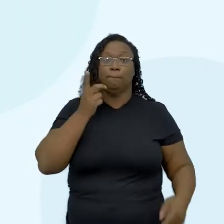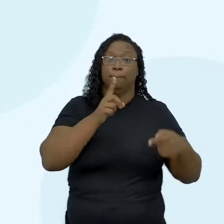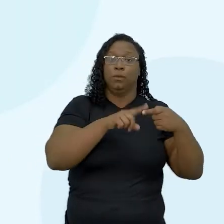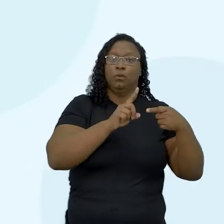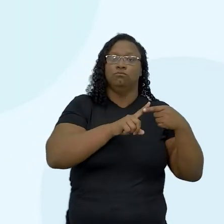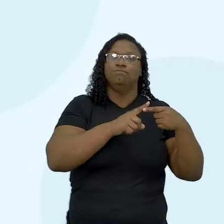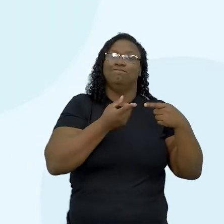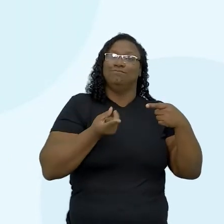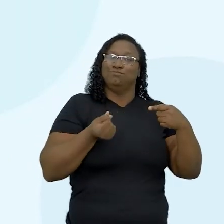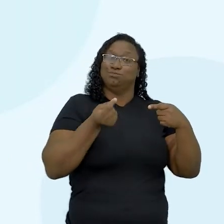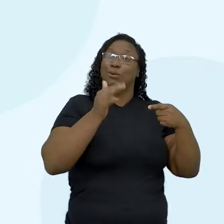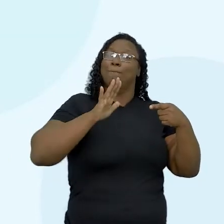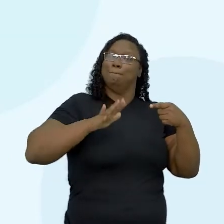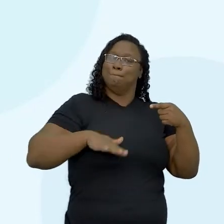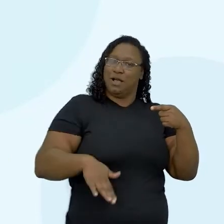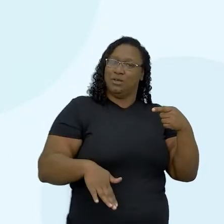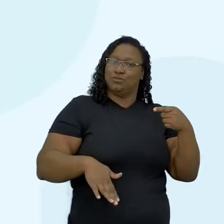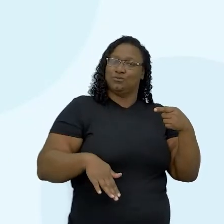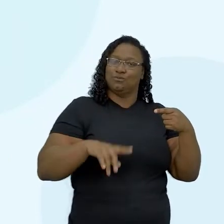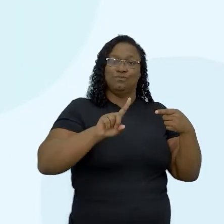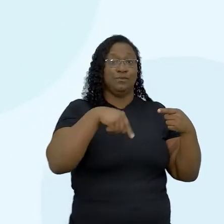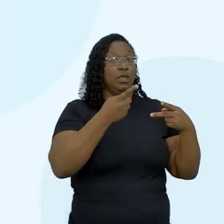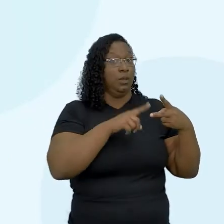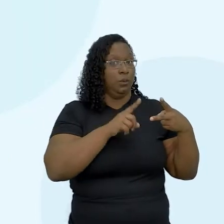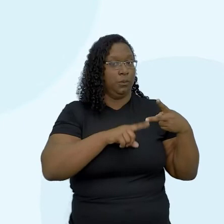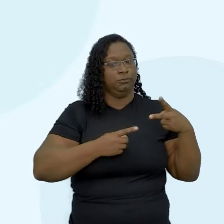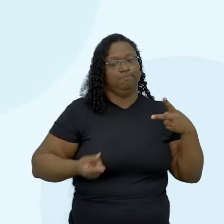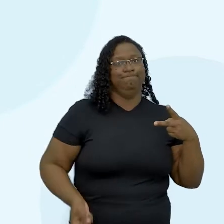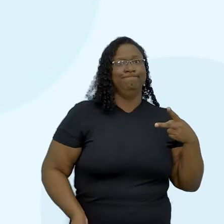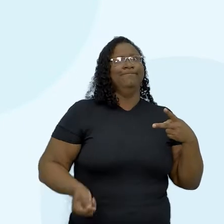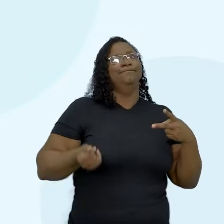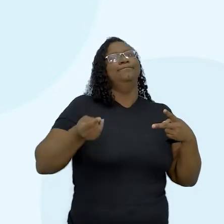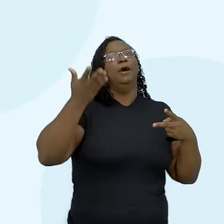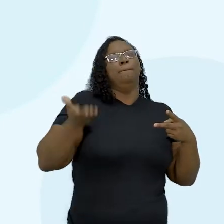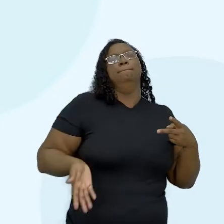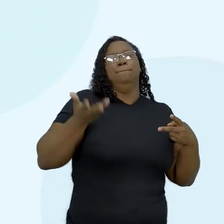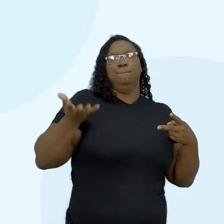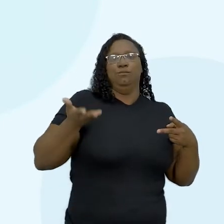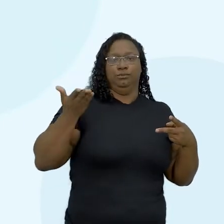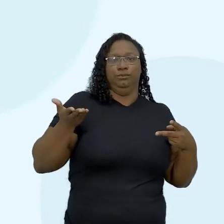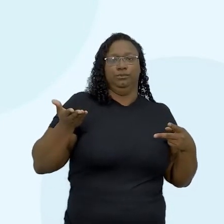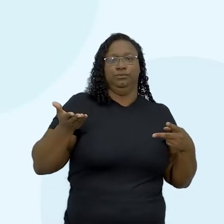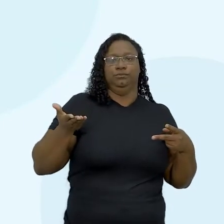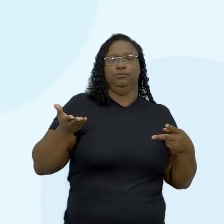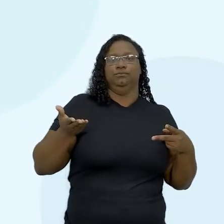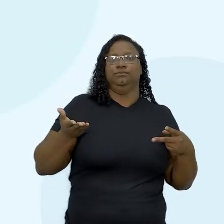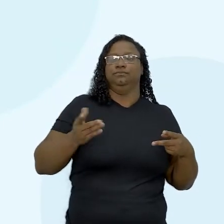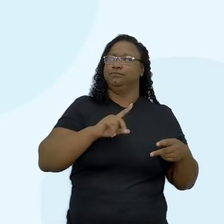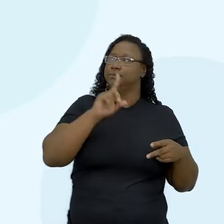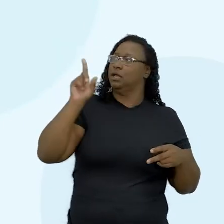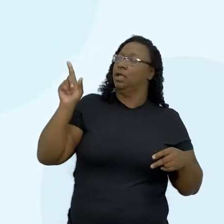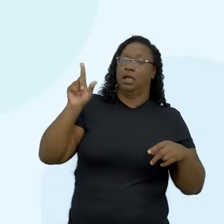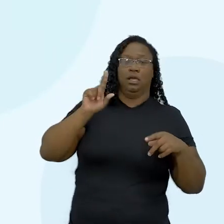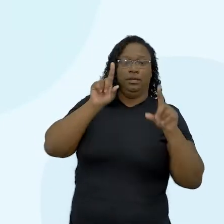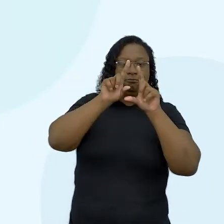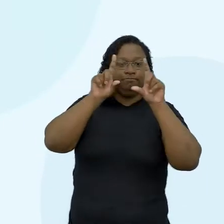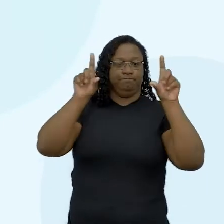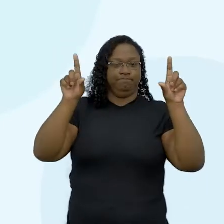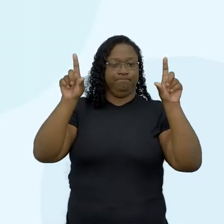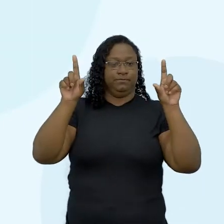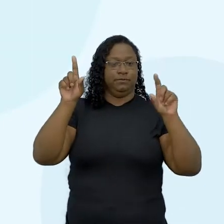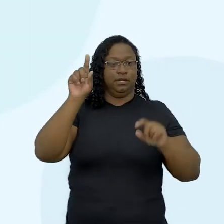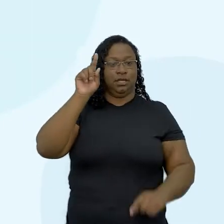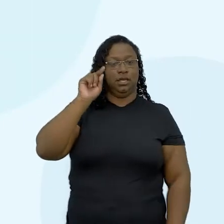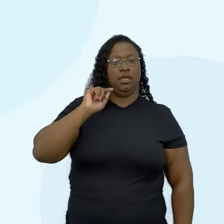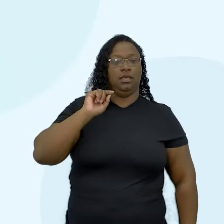pode fazer isso na sua casa. Tá certo? Você não precisa usar o seu chuveiro. Lá em cima tem a potência máxima, que é